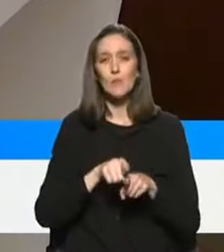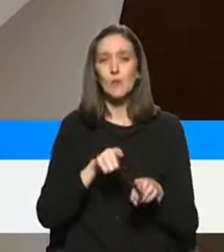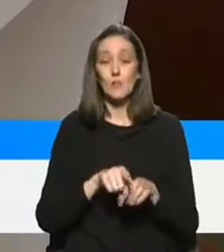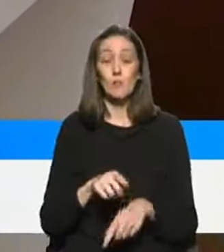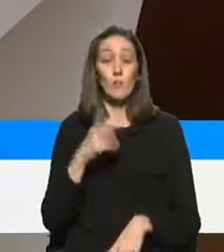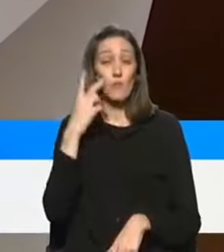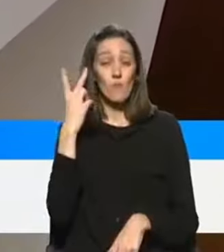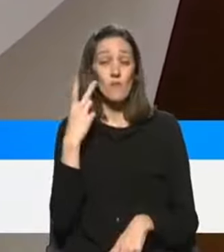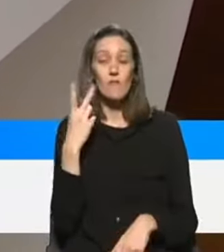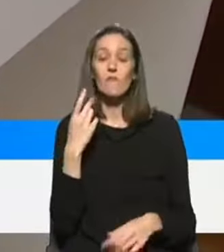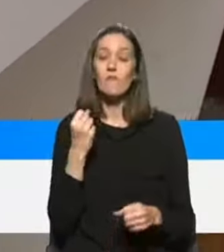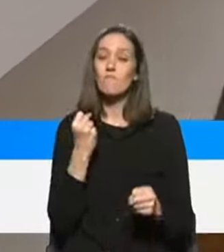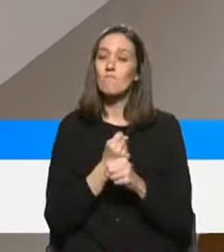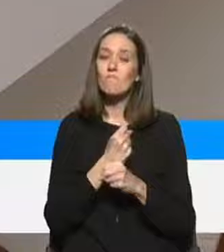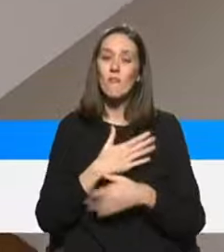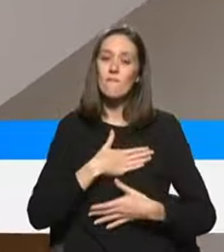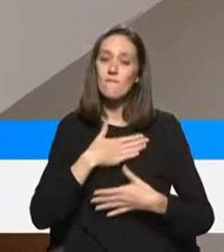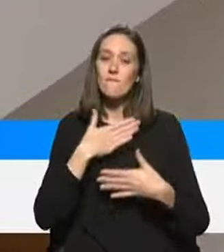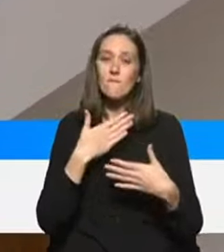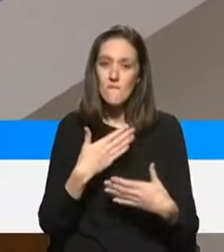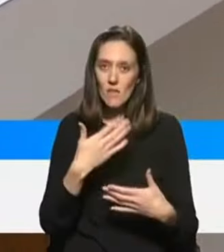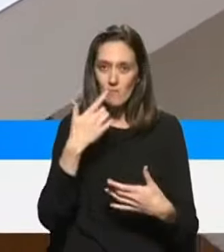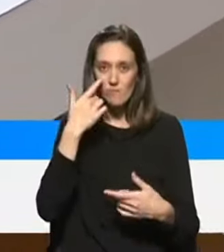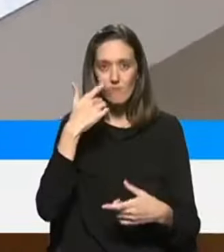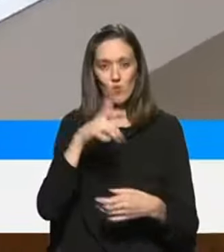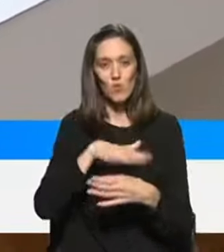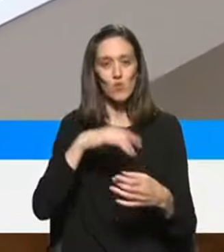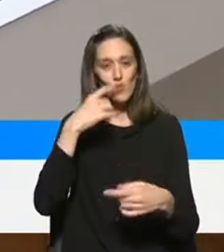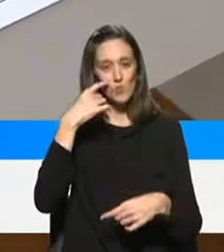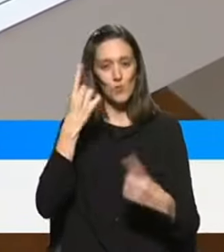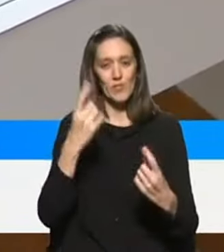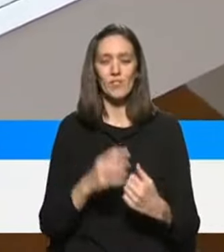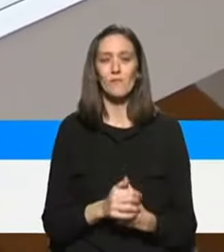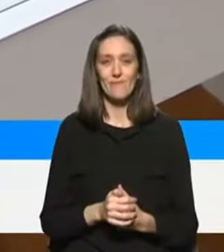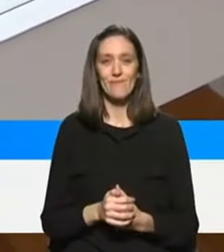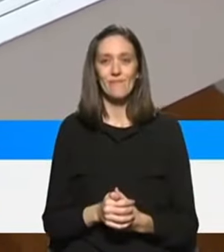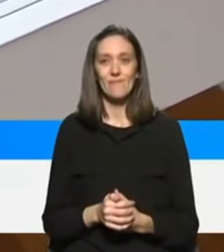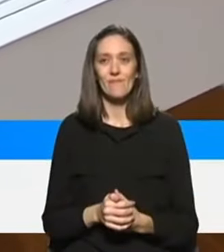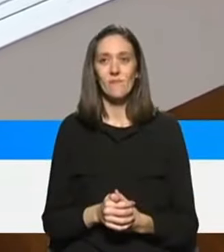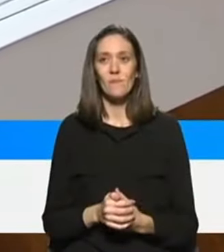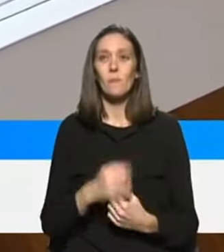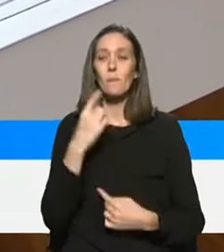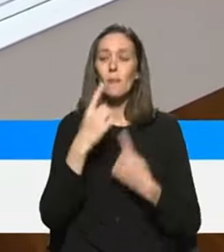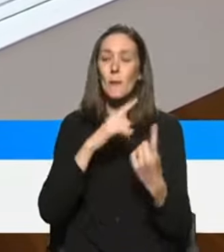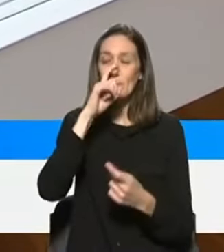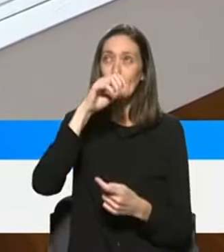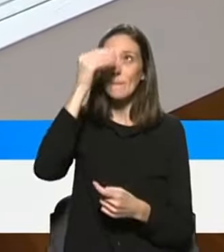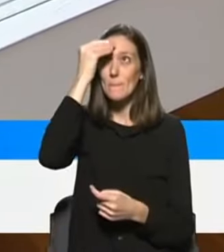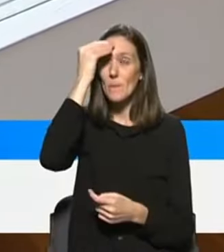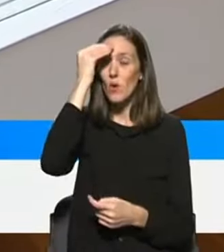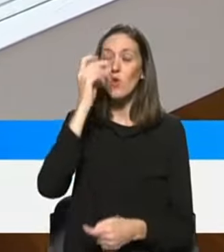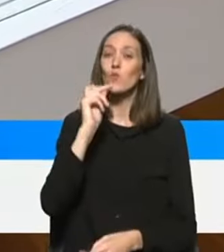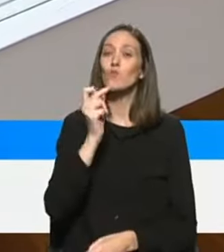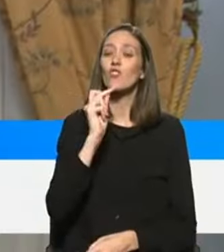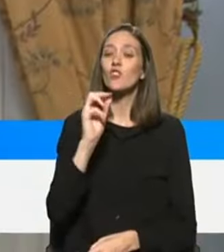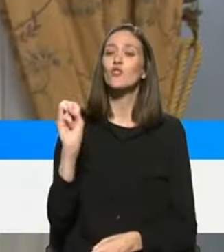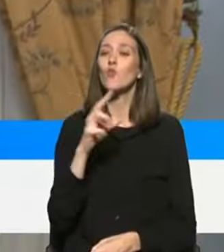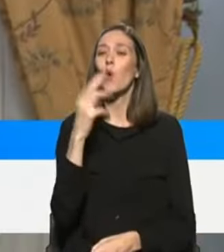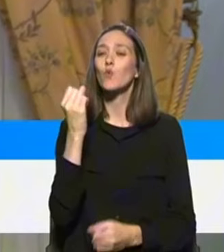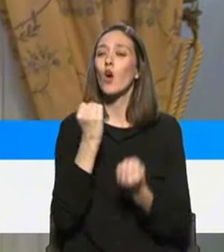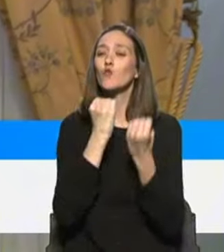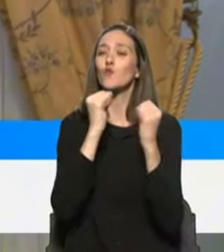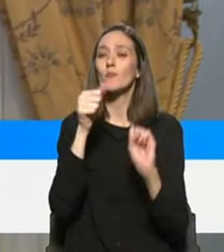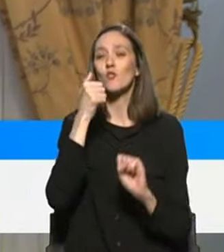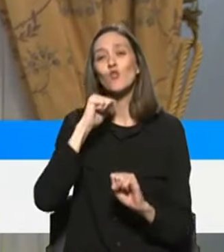à causa pública. Tenho a impressão de que há alguns que a memória de uns anos de ouro da autonomia dos Açores, quando